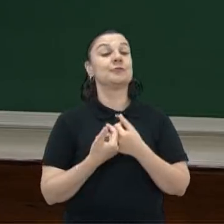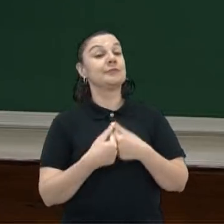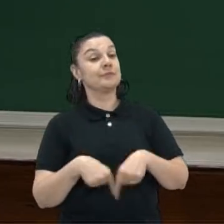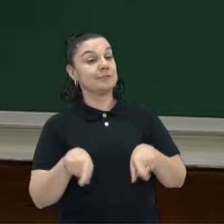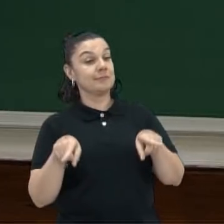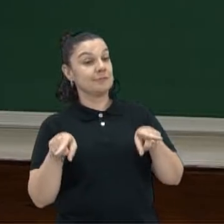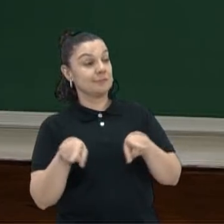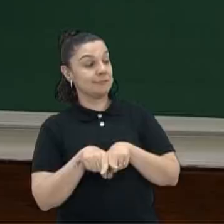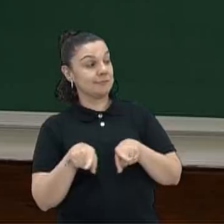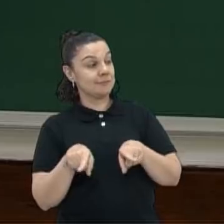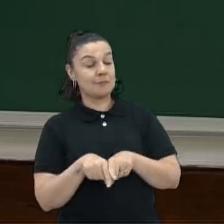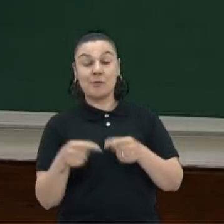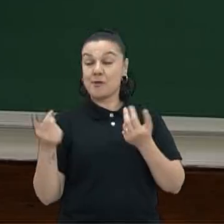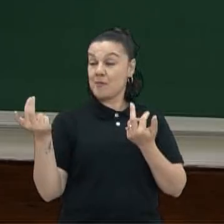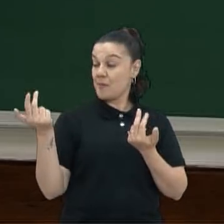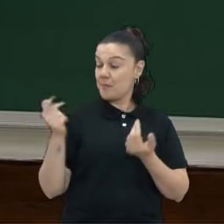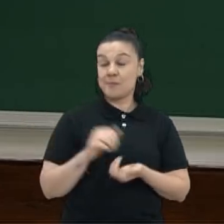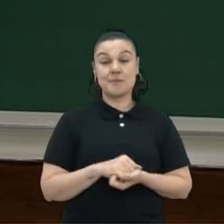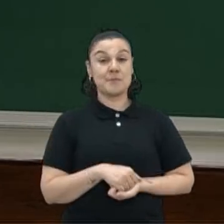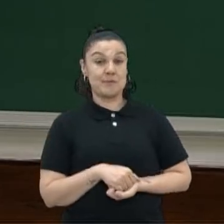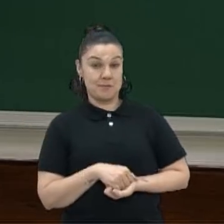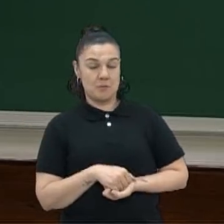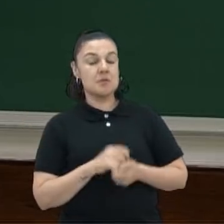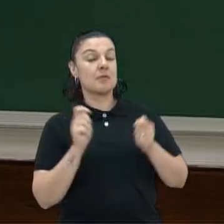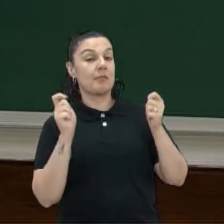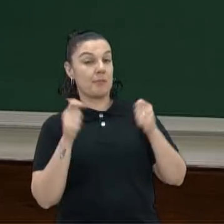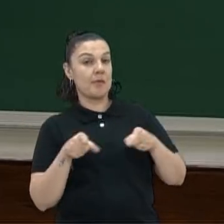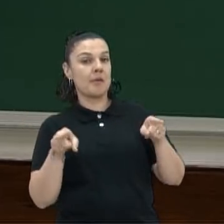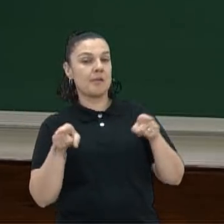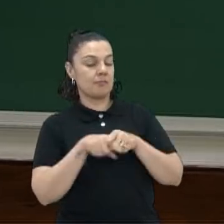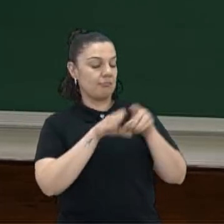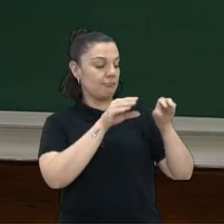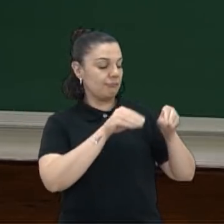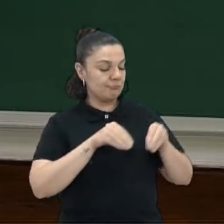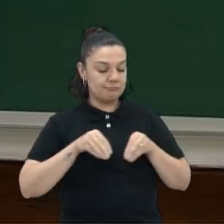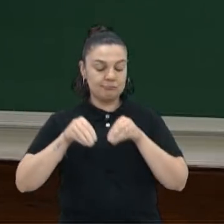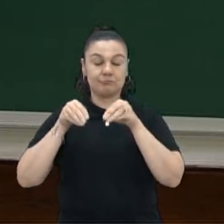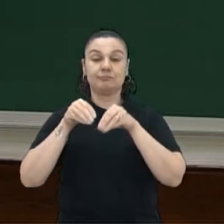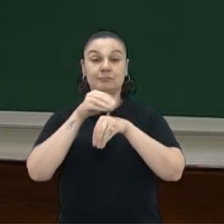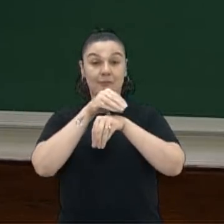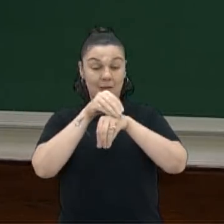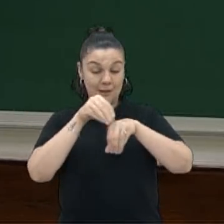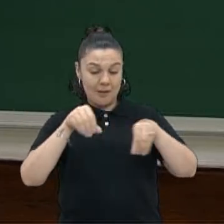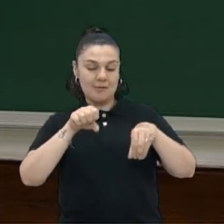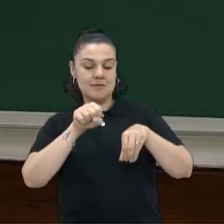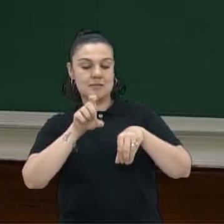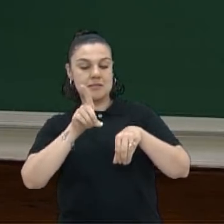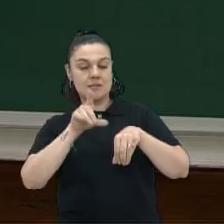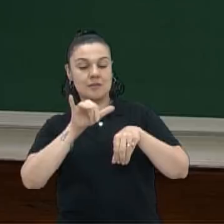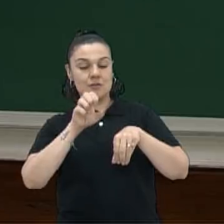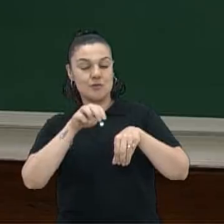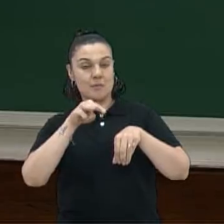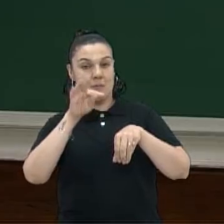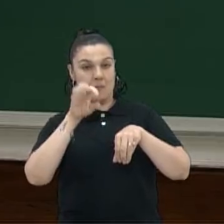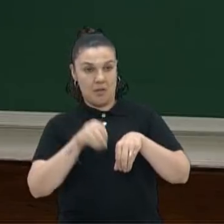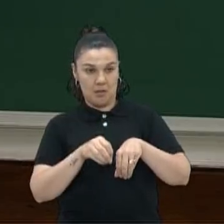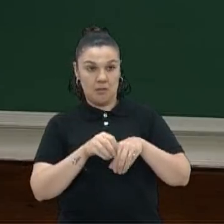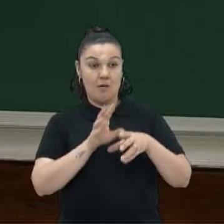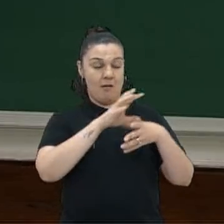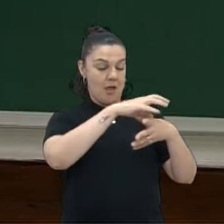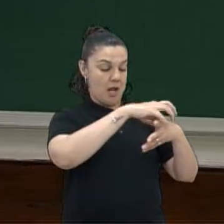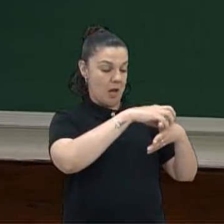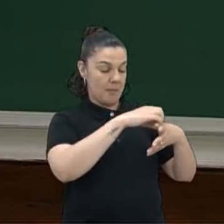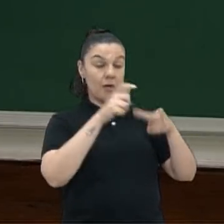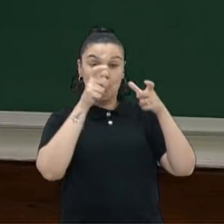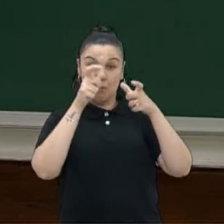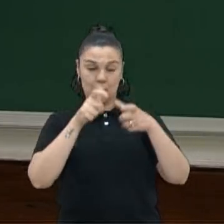vai fazer isso. A chuva também possibilita esse transporte de sedimento. Então, ela retira o material de